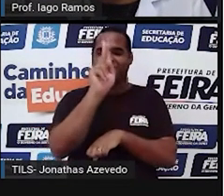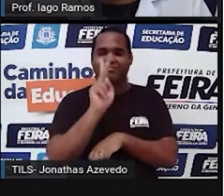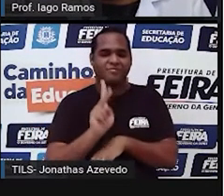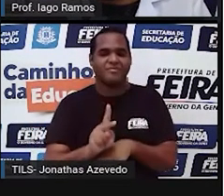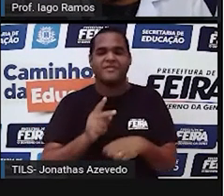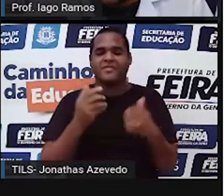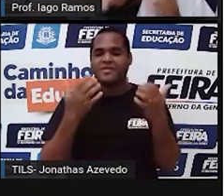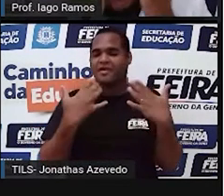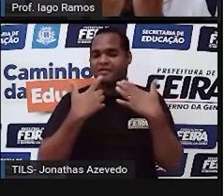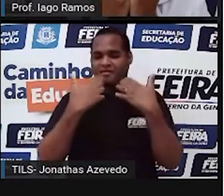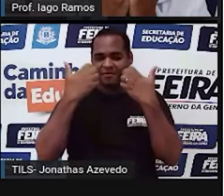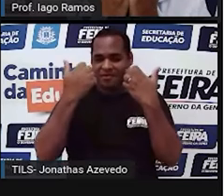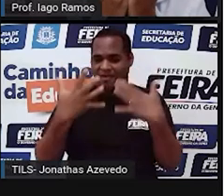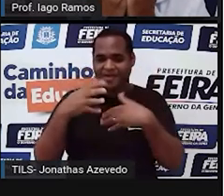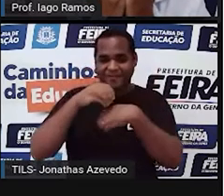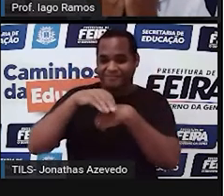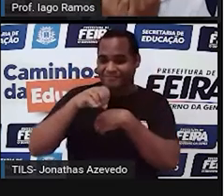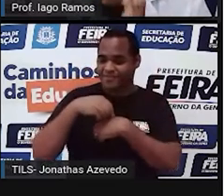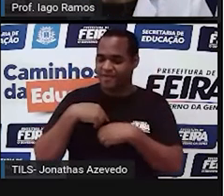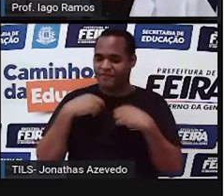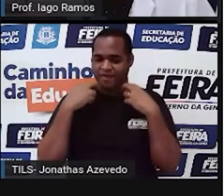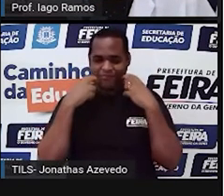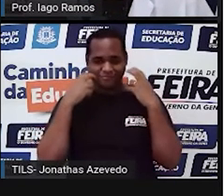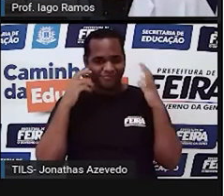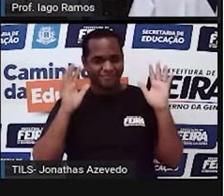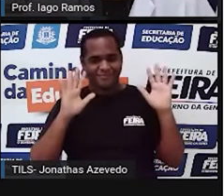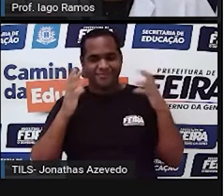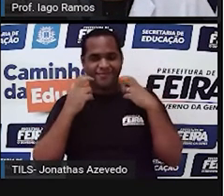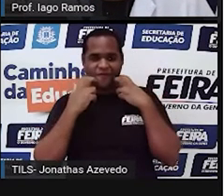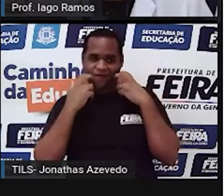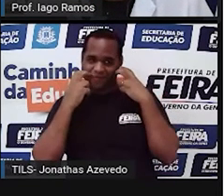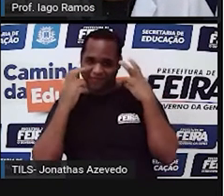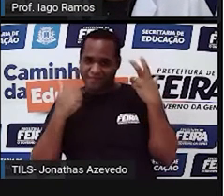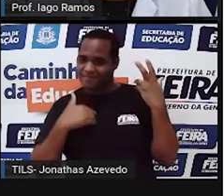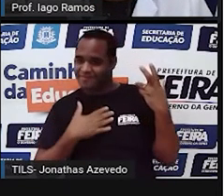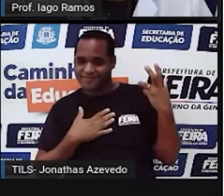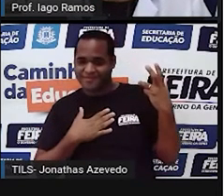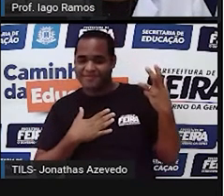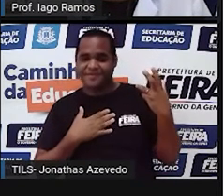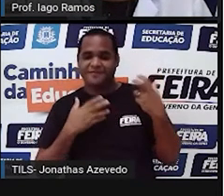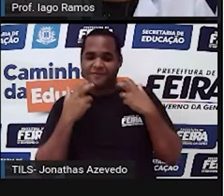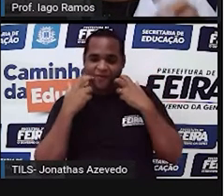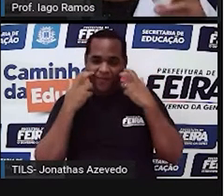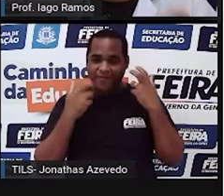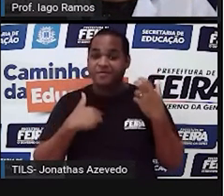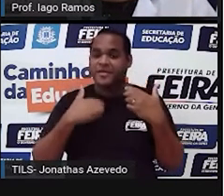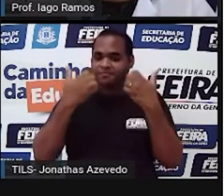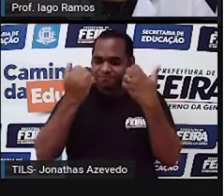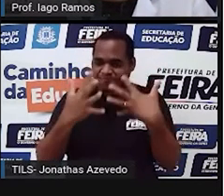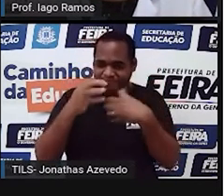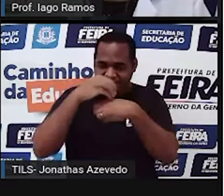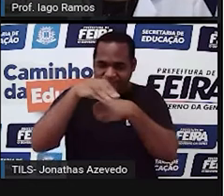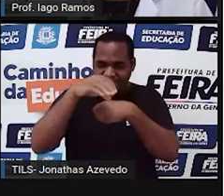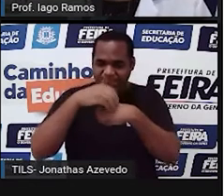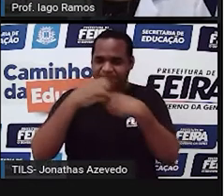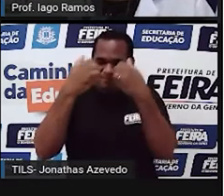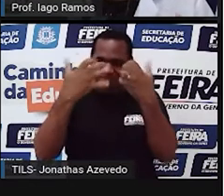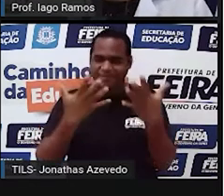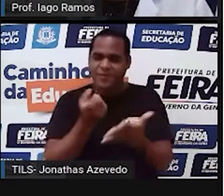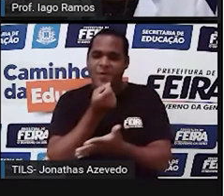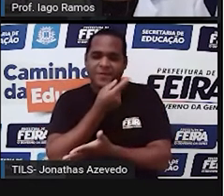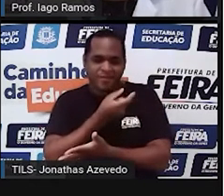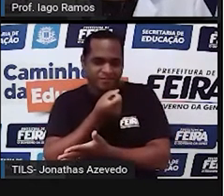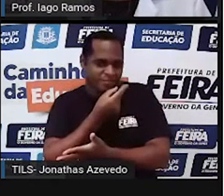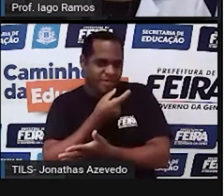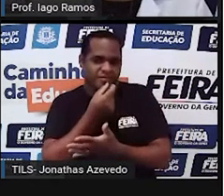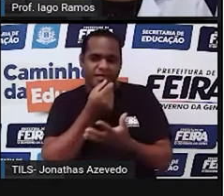você agora, tá bom? Fico até com vergonha, mas de qualquer maneira eu quero, né, tentar trazer esse momento aqui de